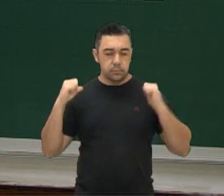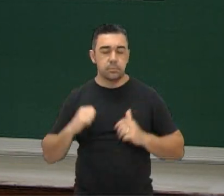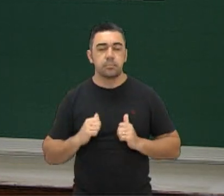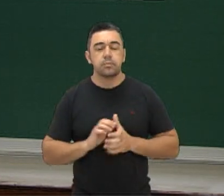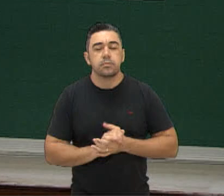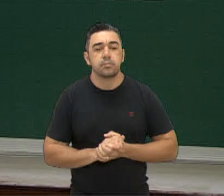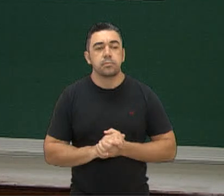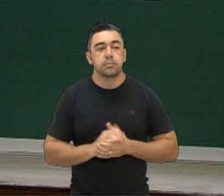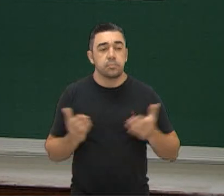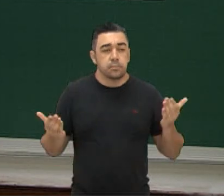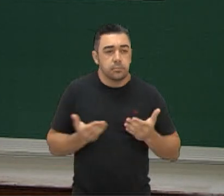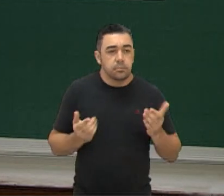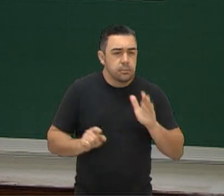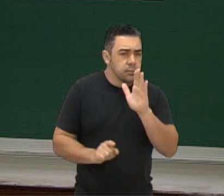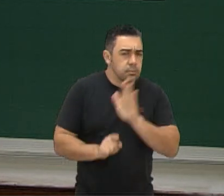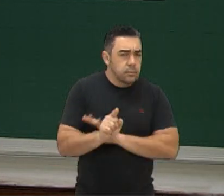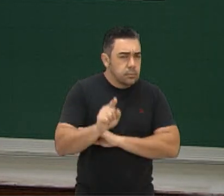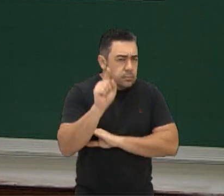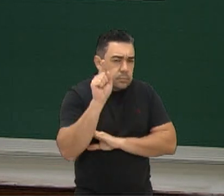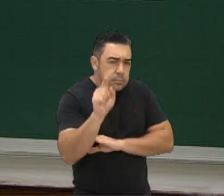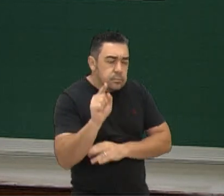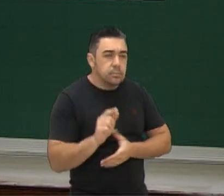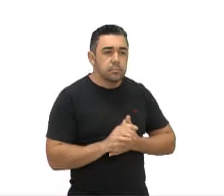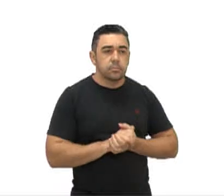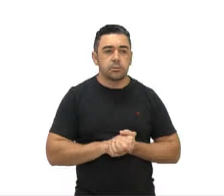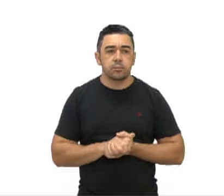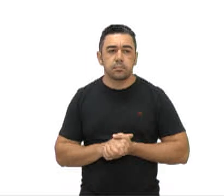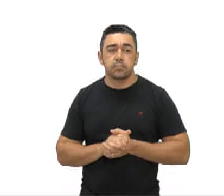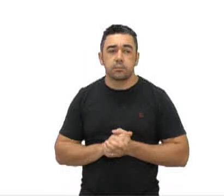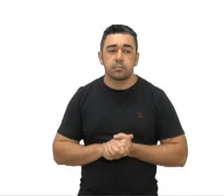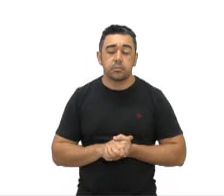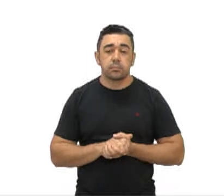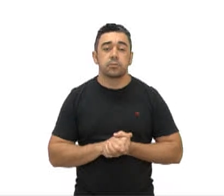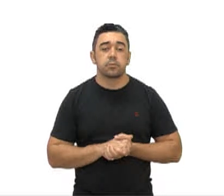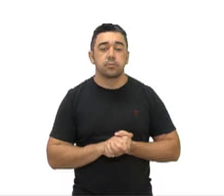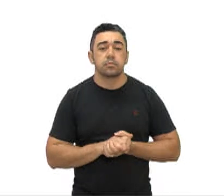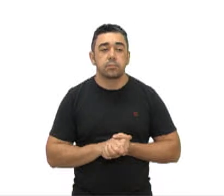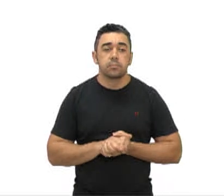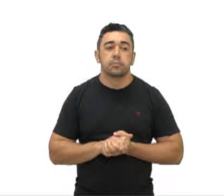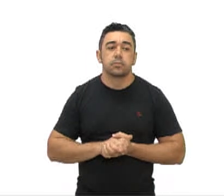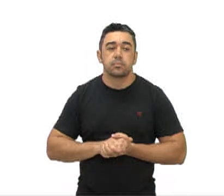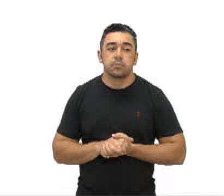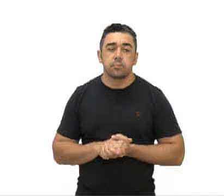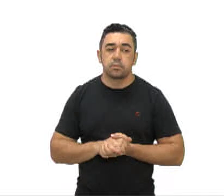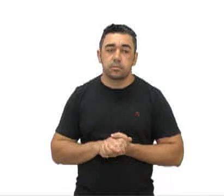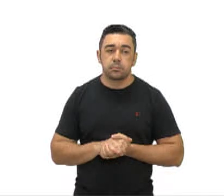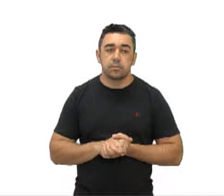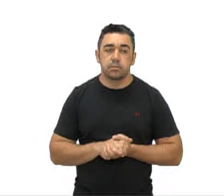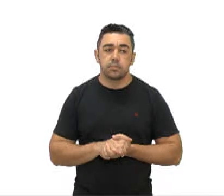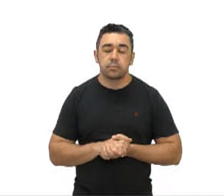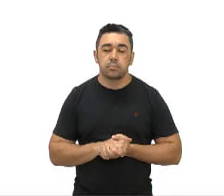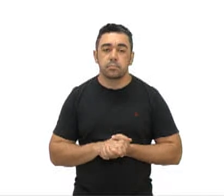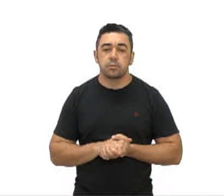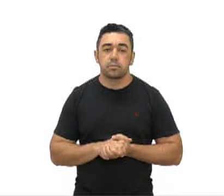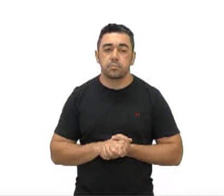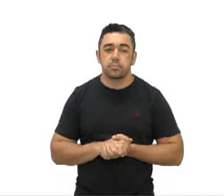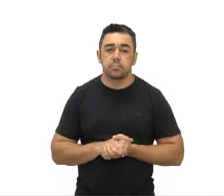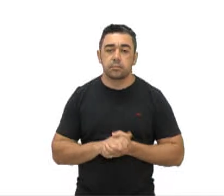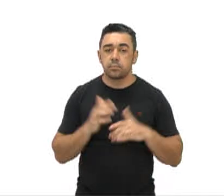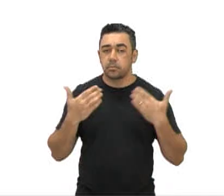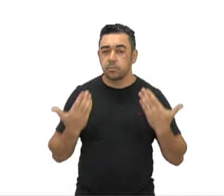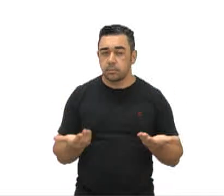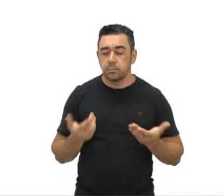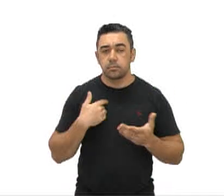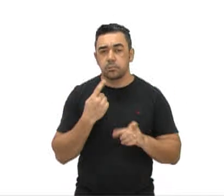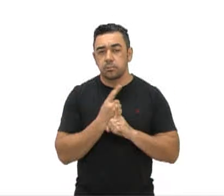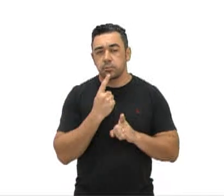roupas. E agora, uma pergunta para ti. Onde solemos encontrar ou ler ou